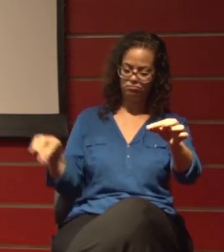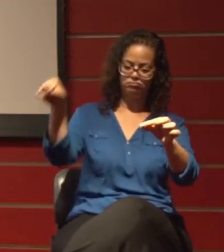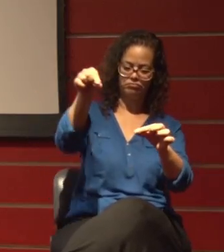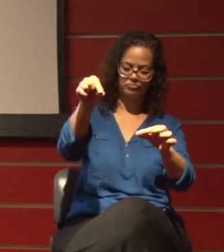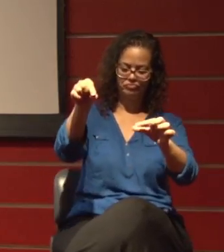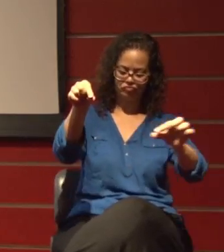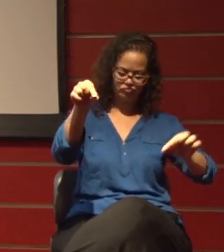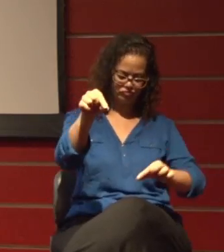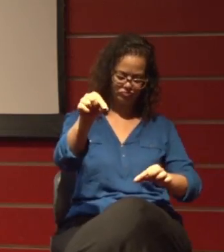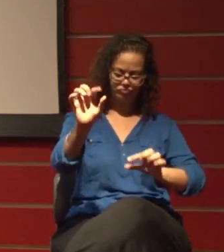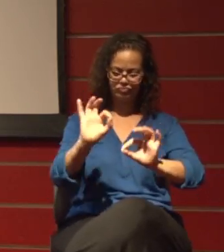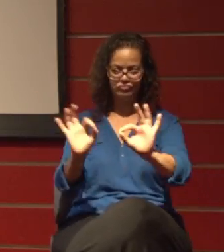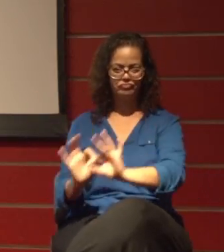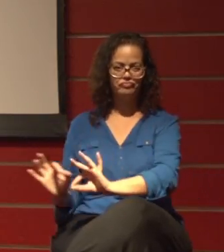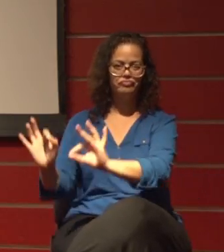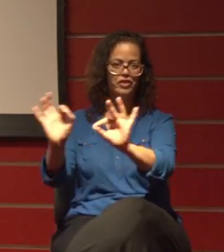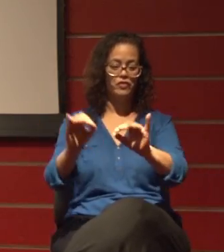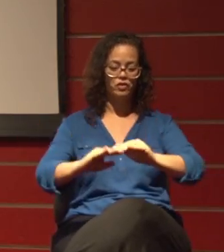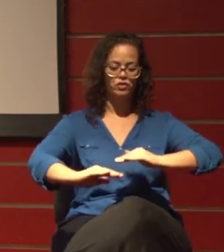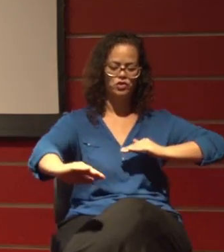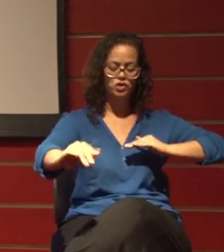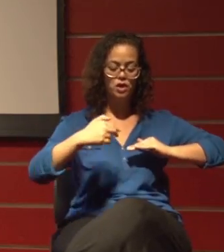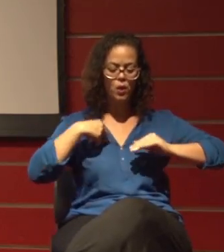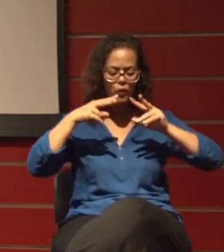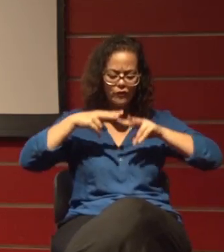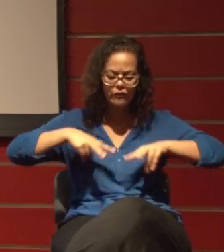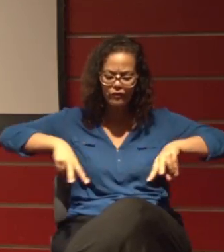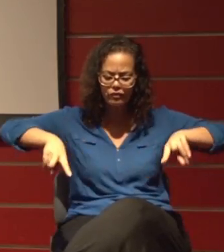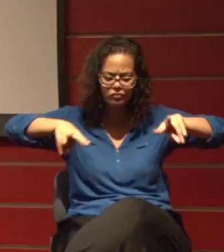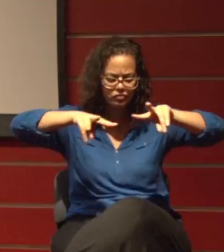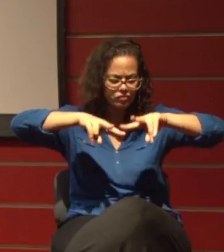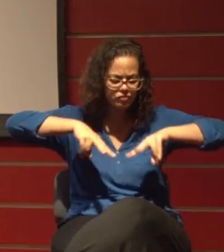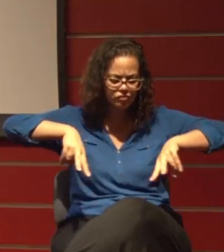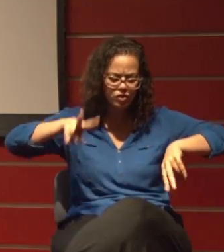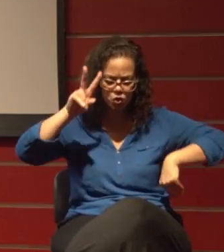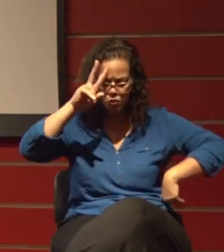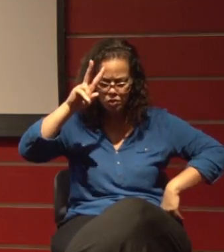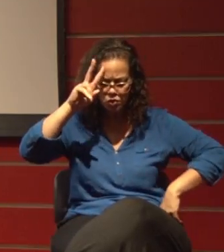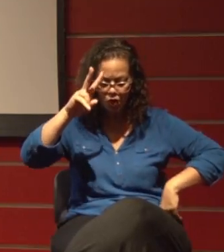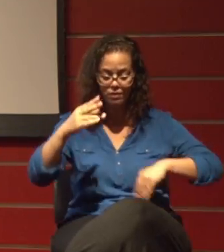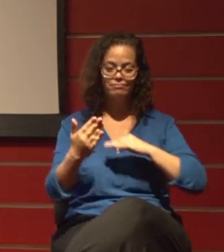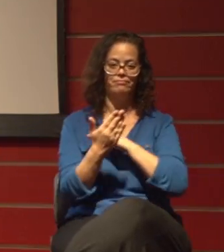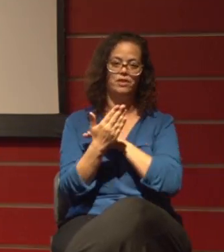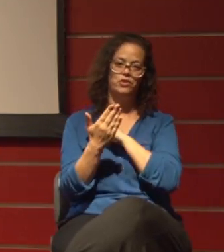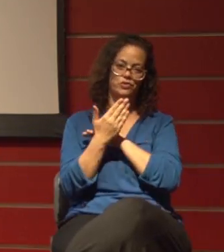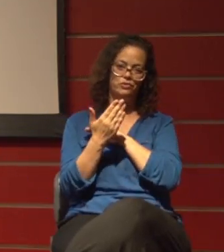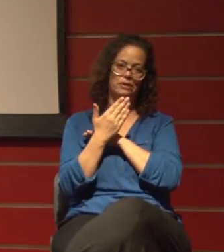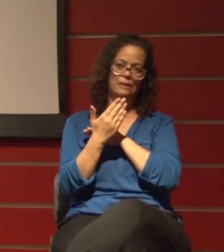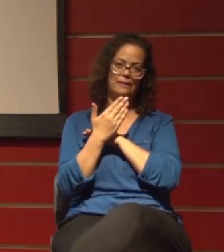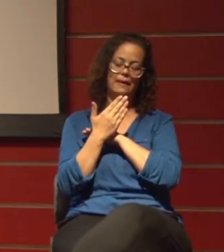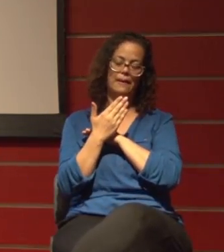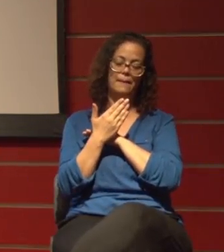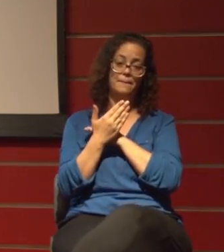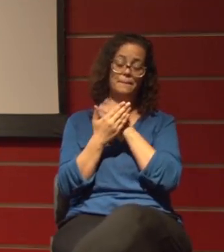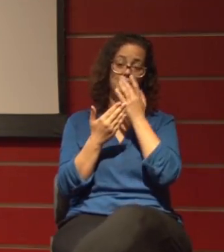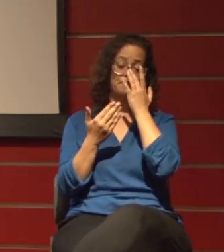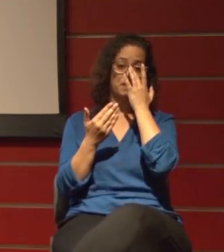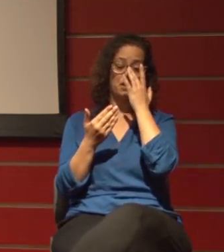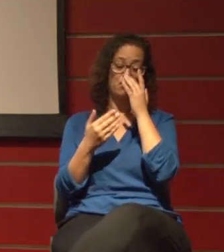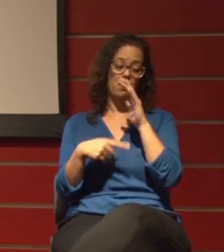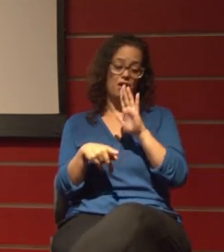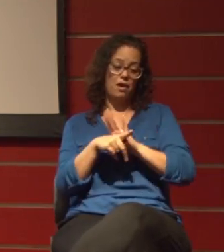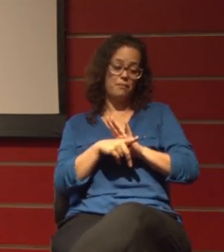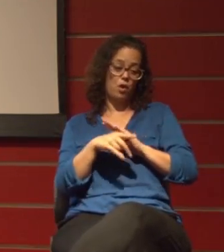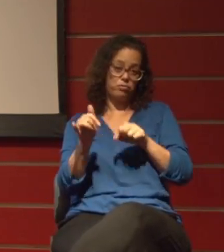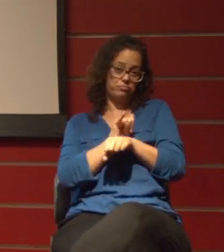n ou seja essa coisa de ver fisicamente para mim ajuda né mas é é uma coisa muito minha eu acho